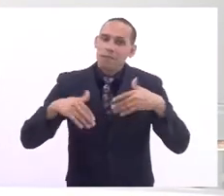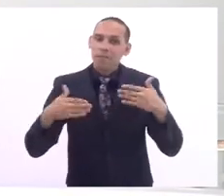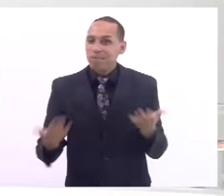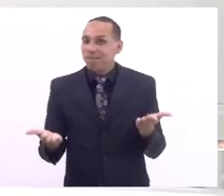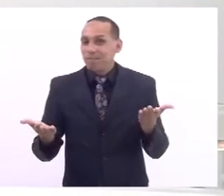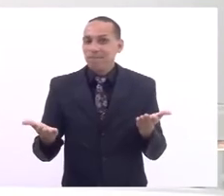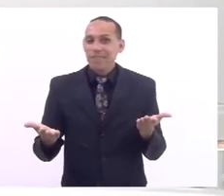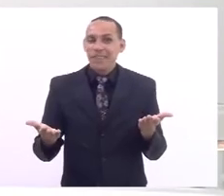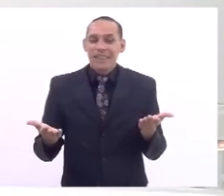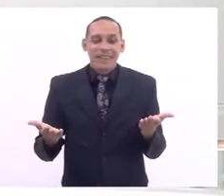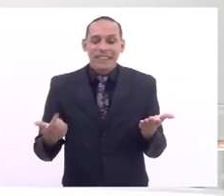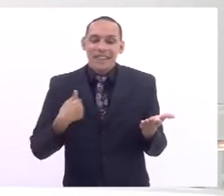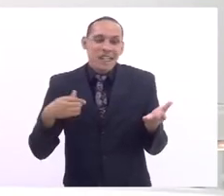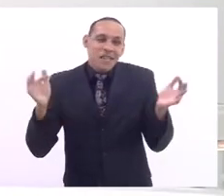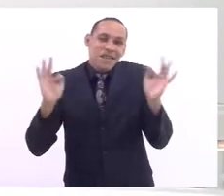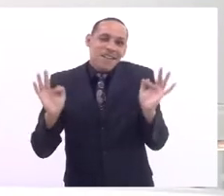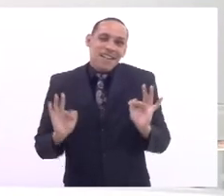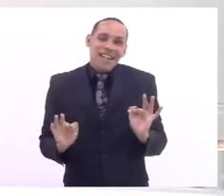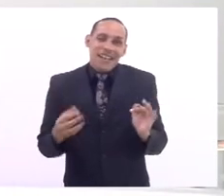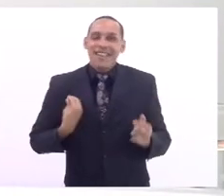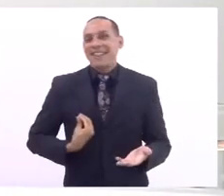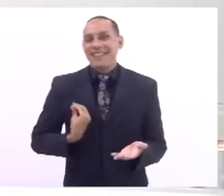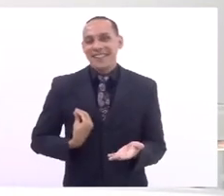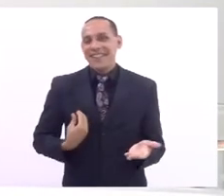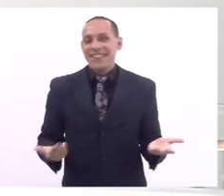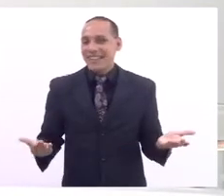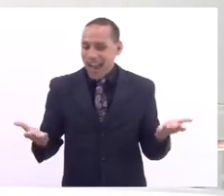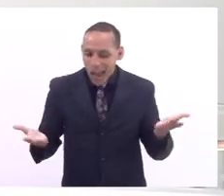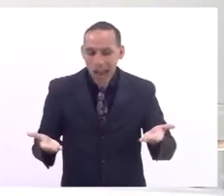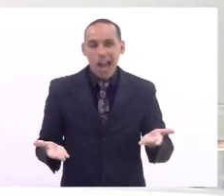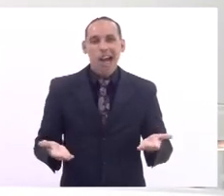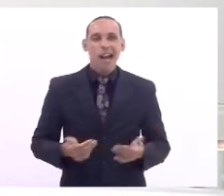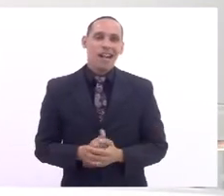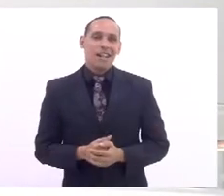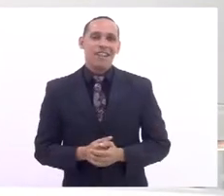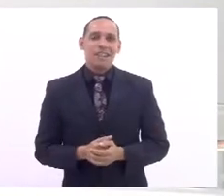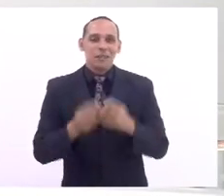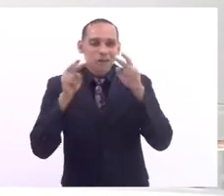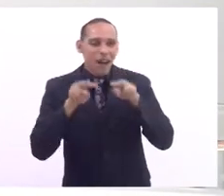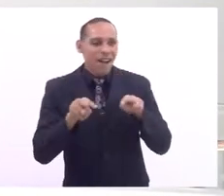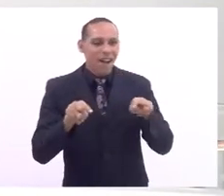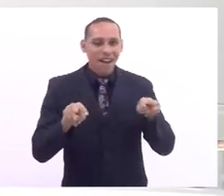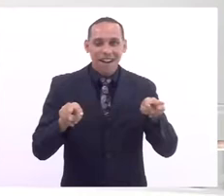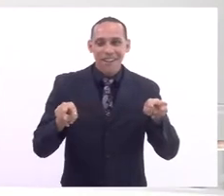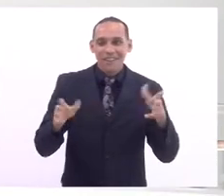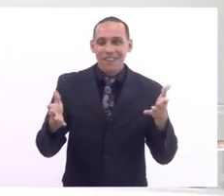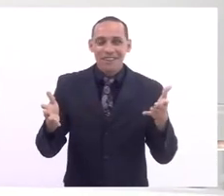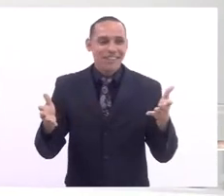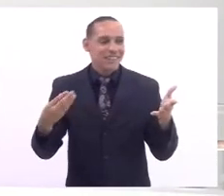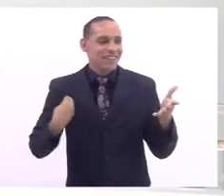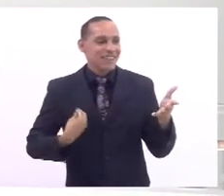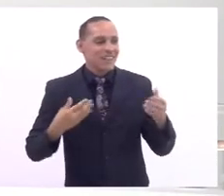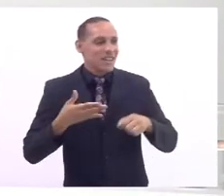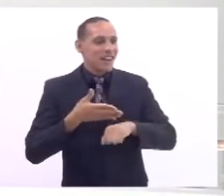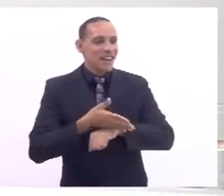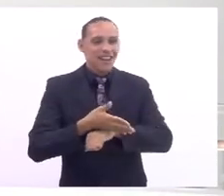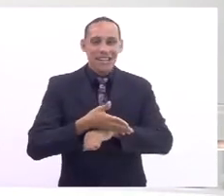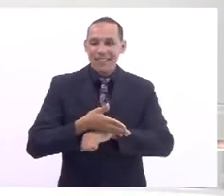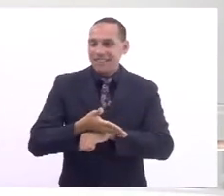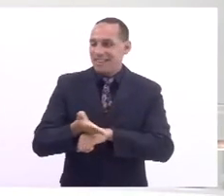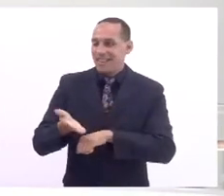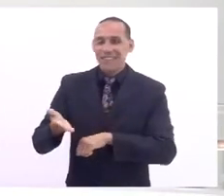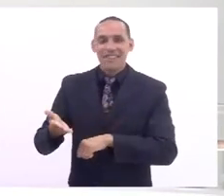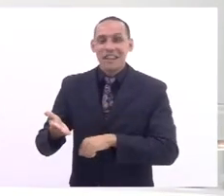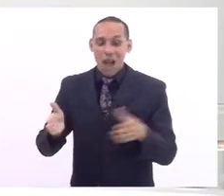dizer que fico muito feliz de tá aqui de tá aqui nesse momento vendo vocês aqui participando desse o